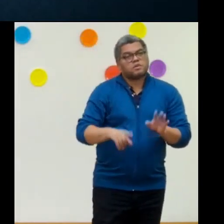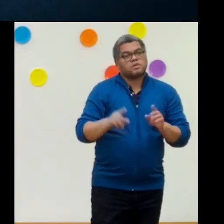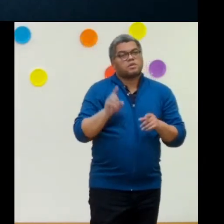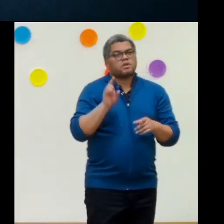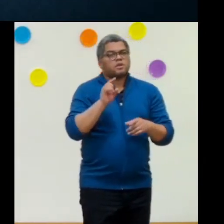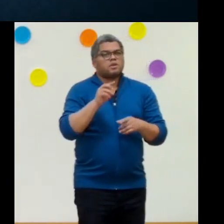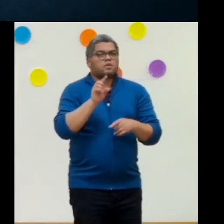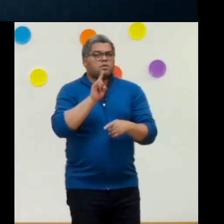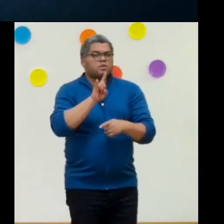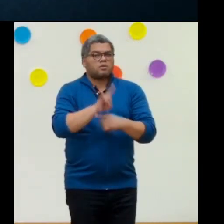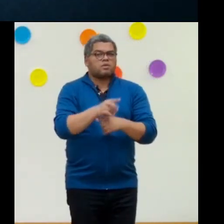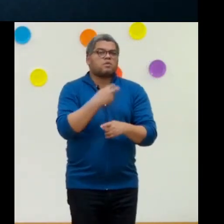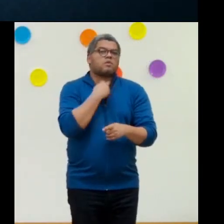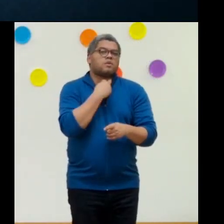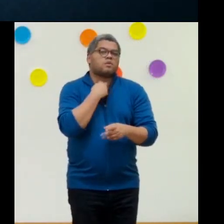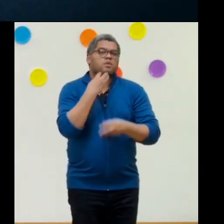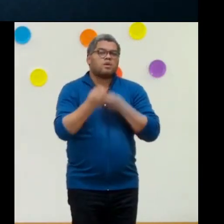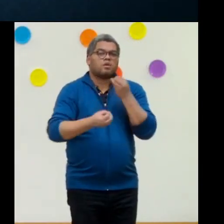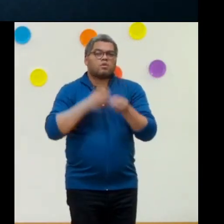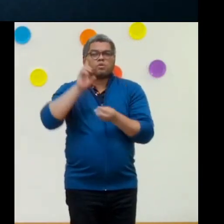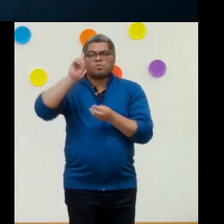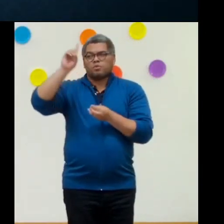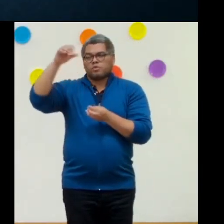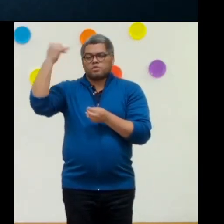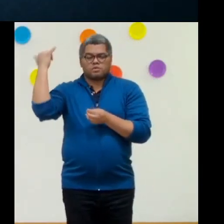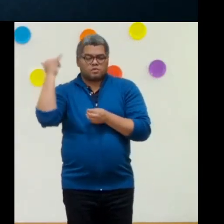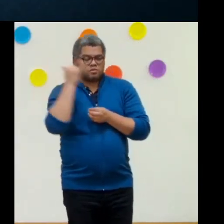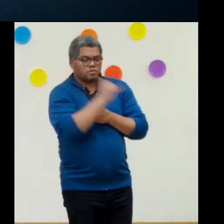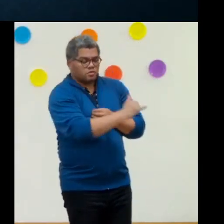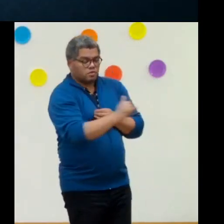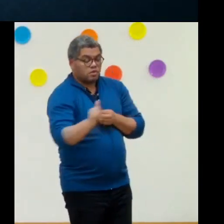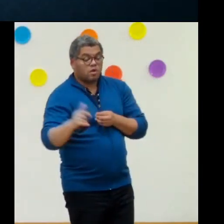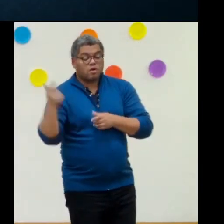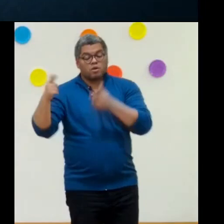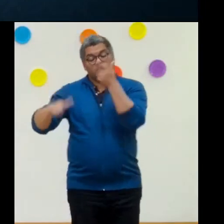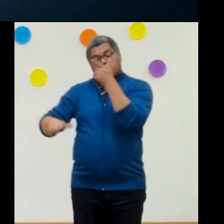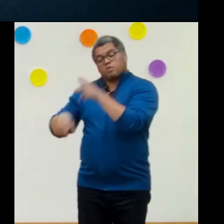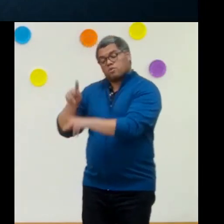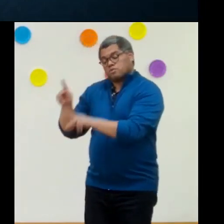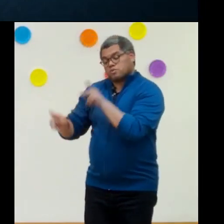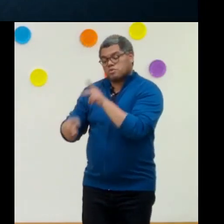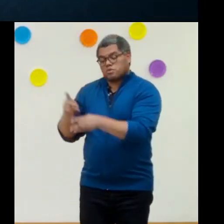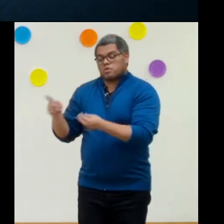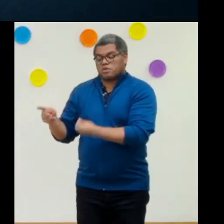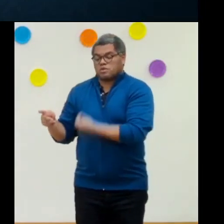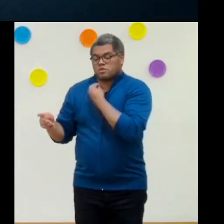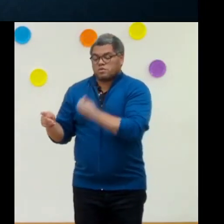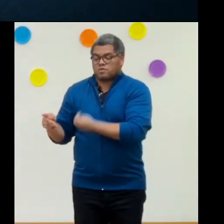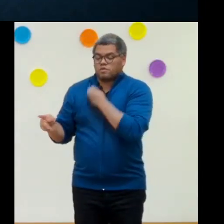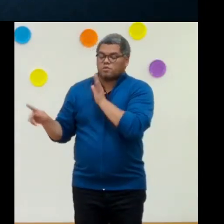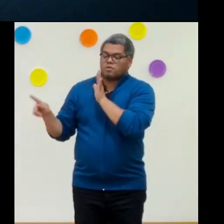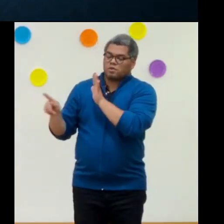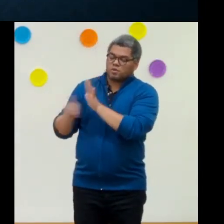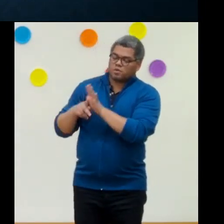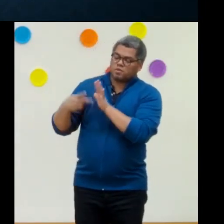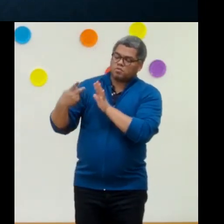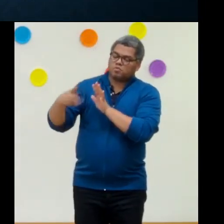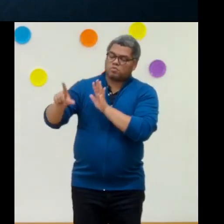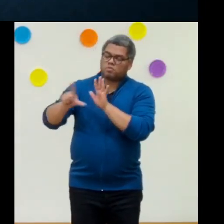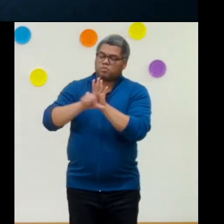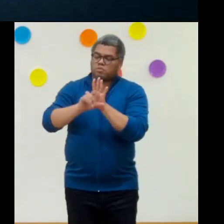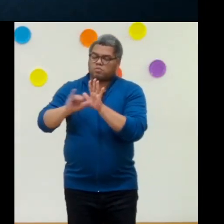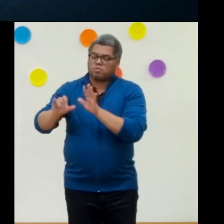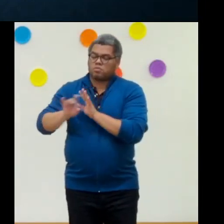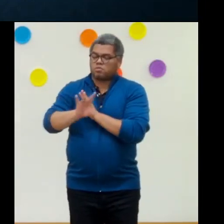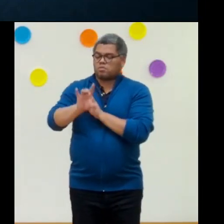como se Deus dissesse assim, os outros povos vivem pelas suas leis, são guiados pelos outros compromissos, por